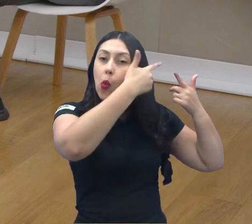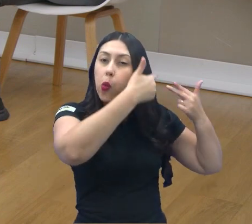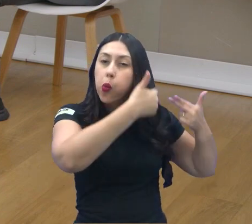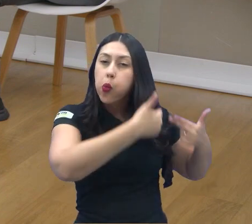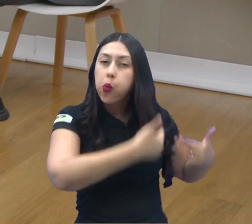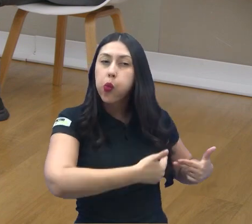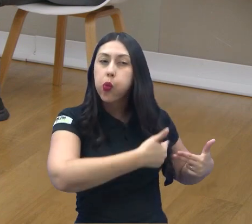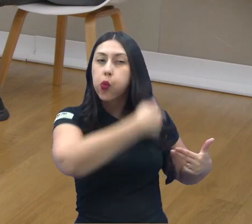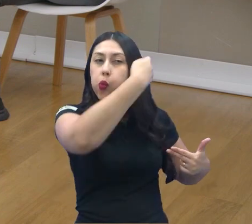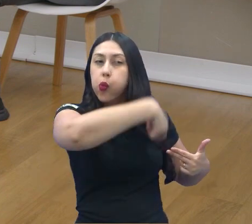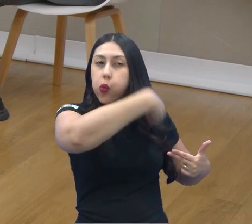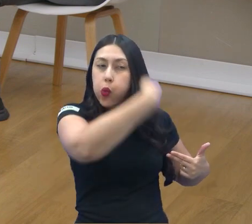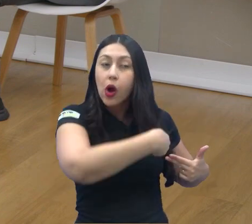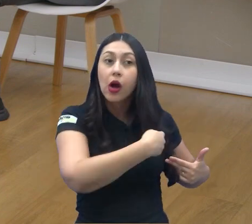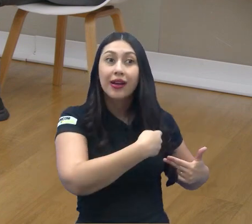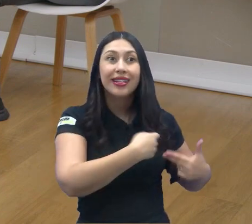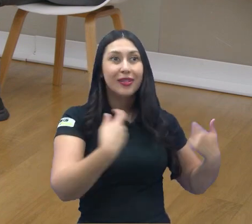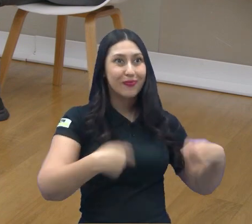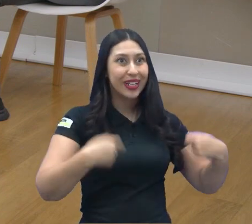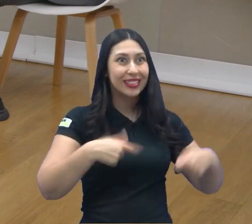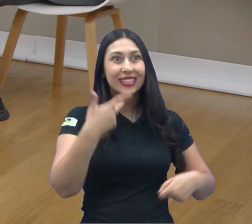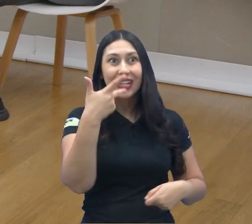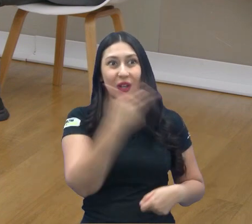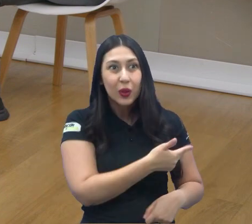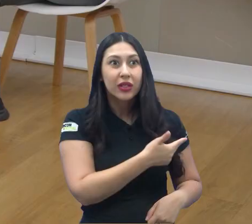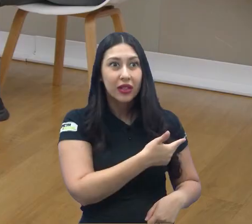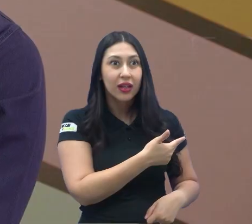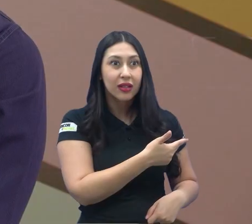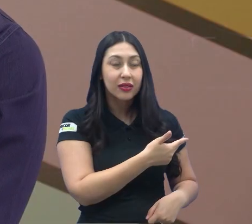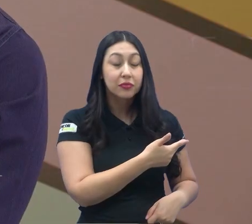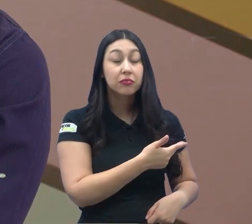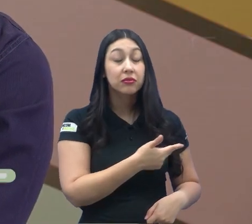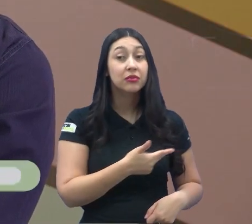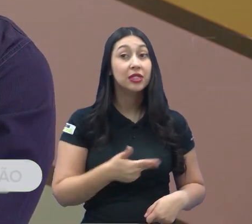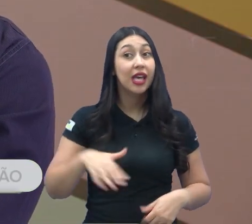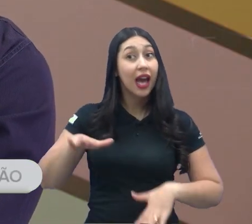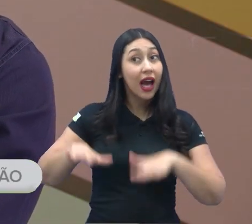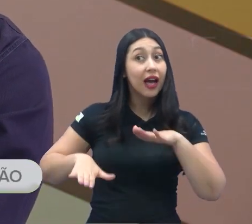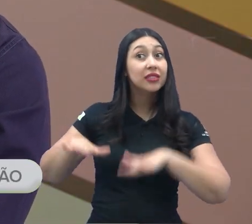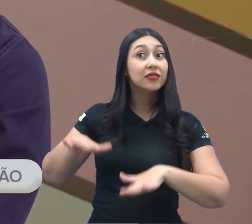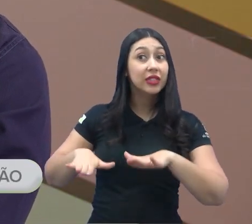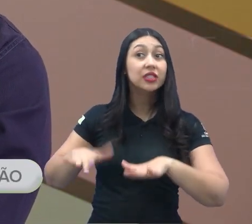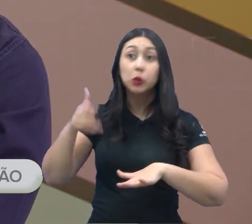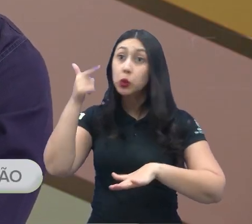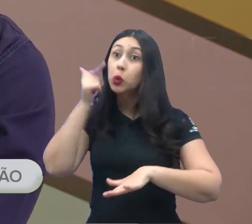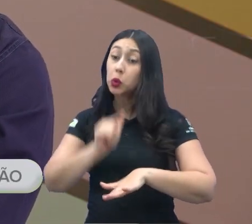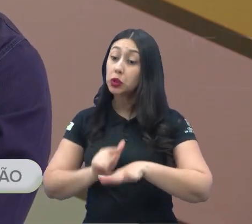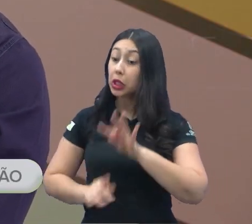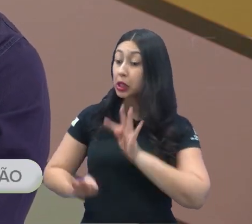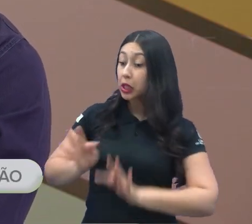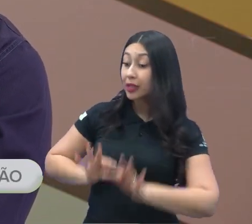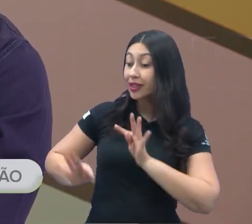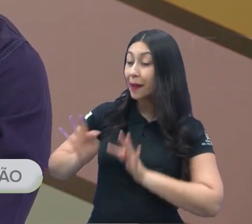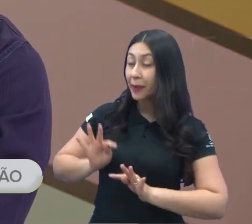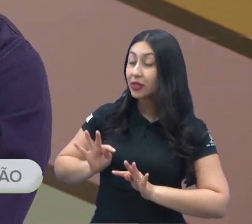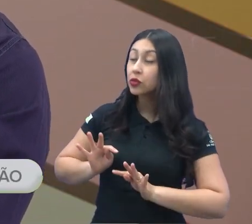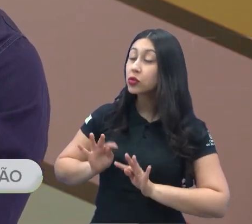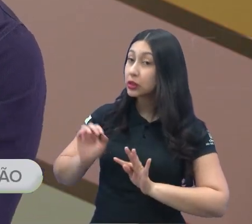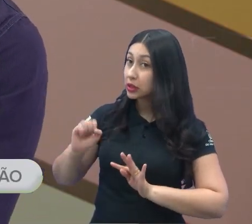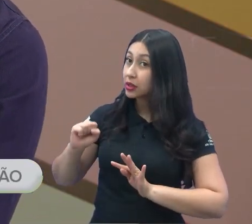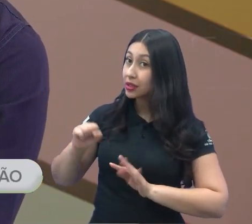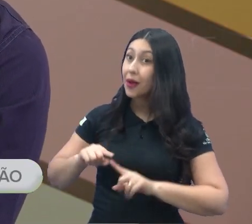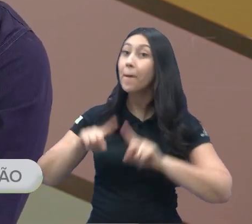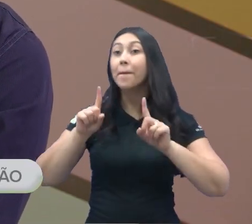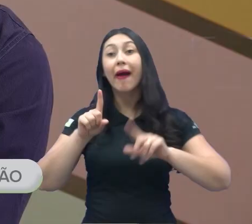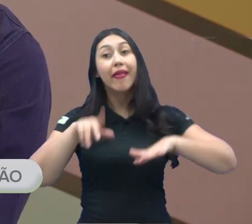única solução ainda é a tesoura? Alguns casos até dá para reverter com alguns tratamentos, mas muitos casos, a depender do grau que veio